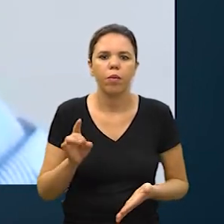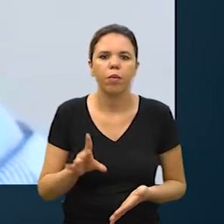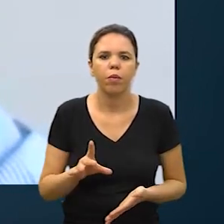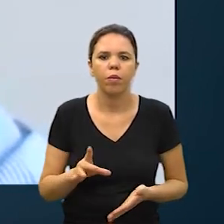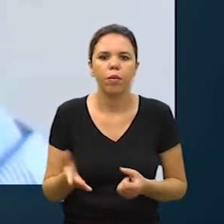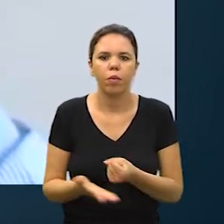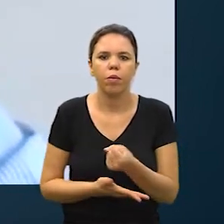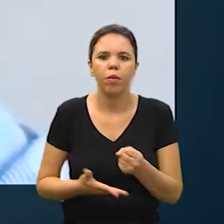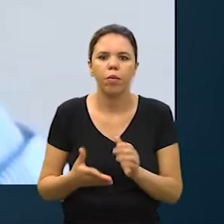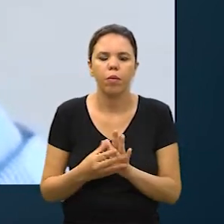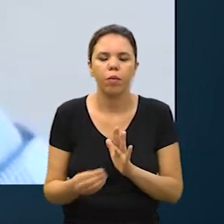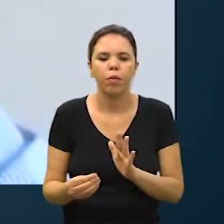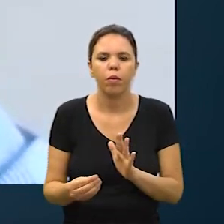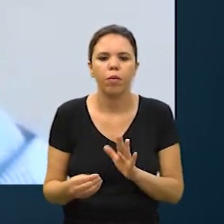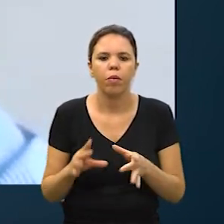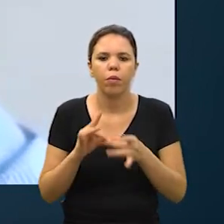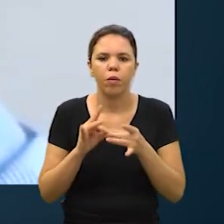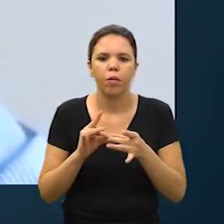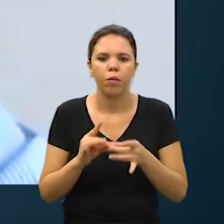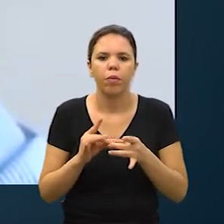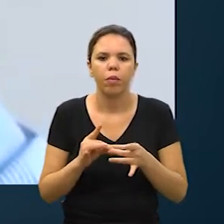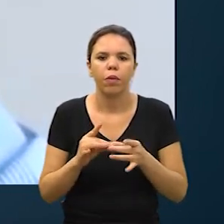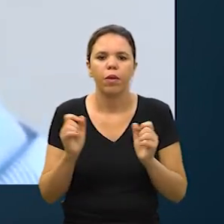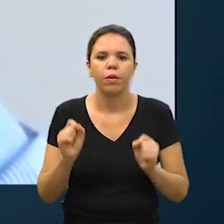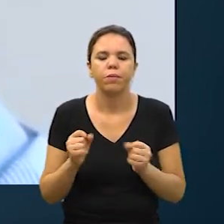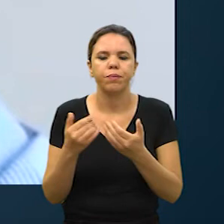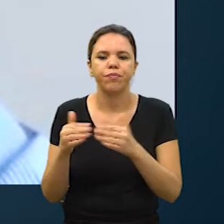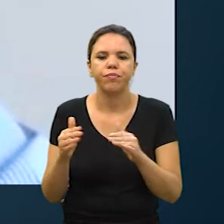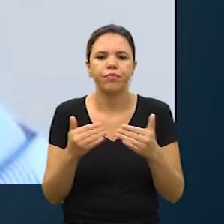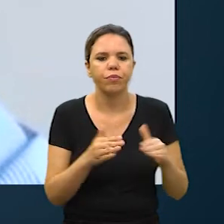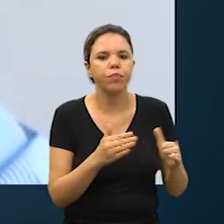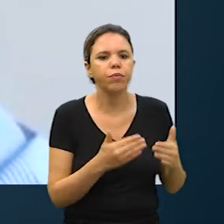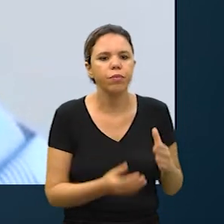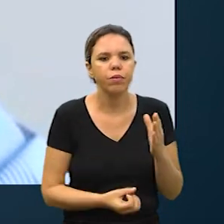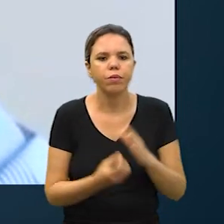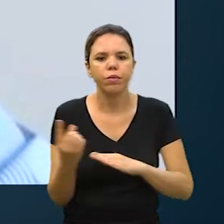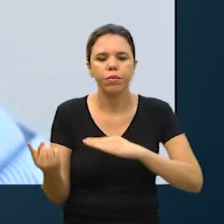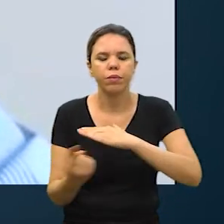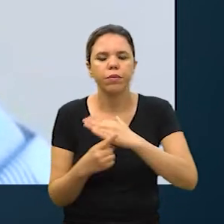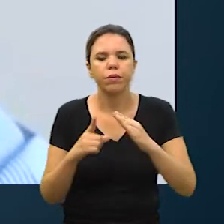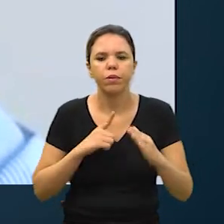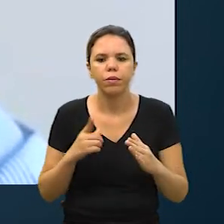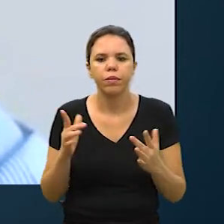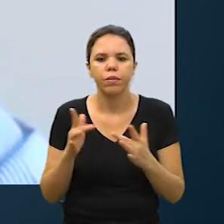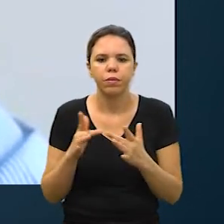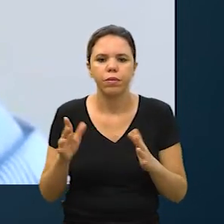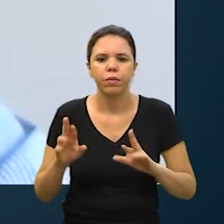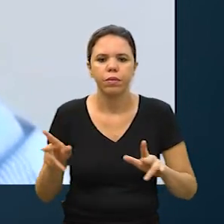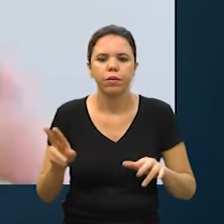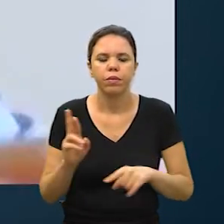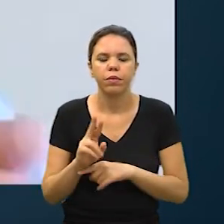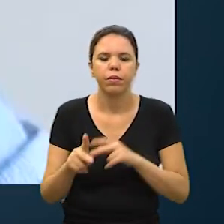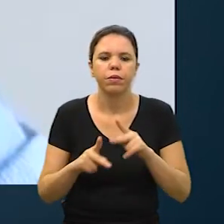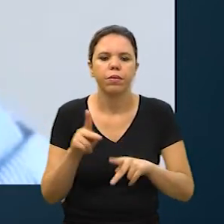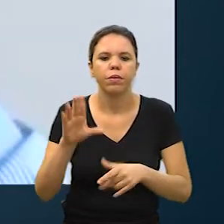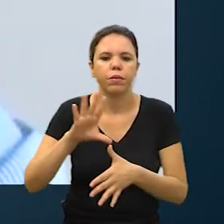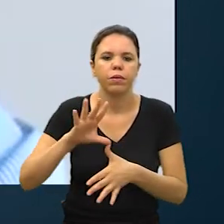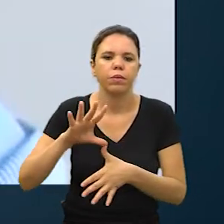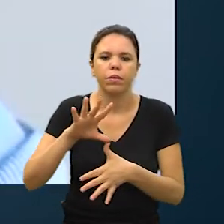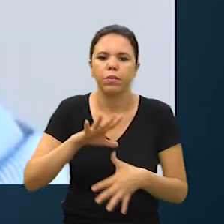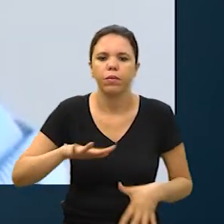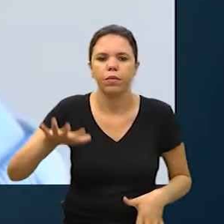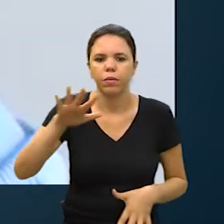tem ramificações e tem parceiros, e você pode abrir clientes e tem frentes na América